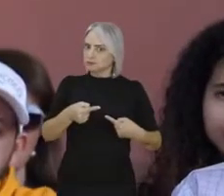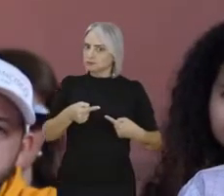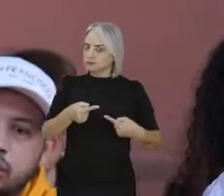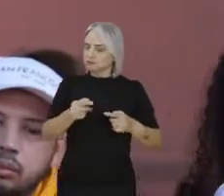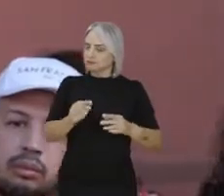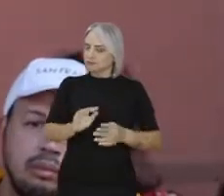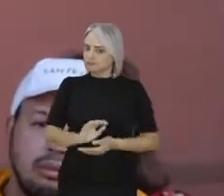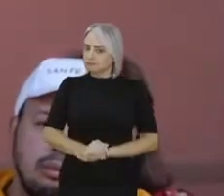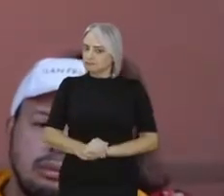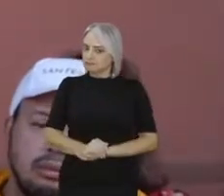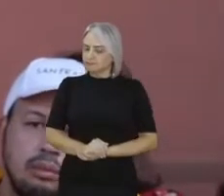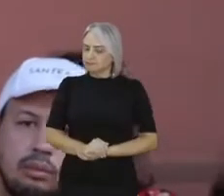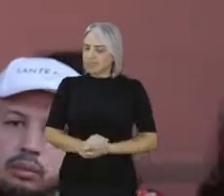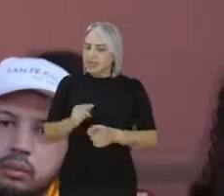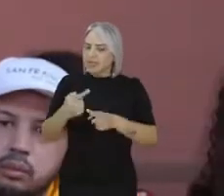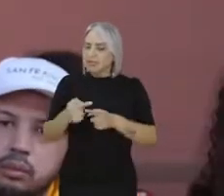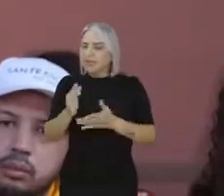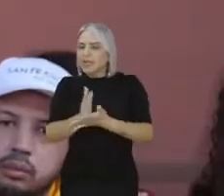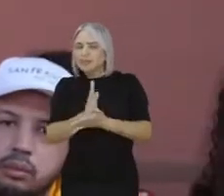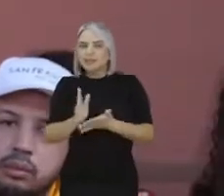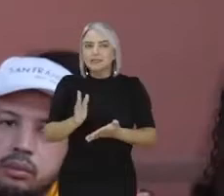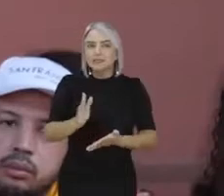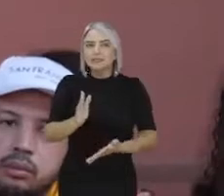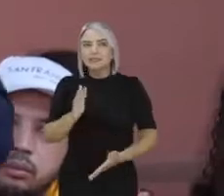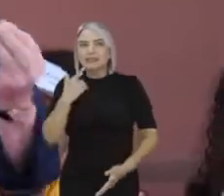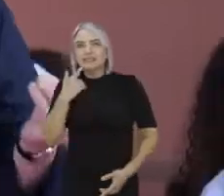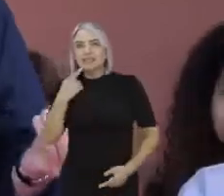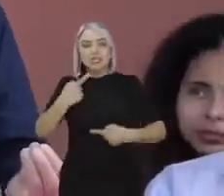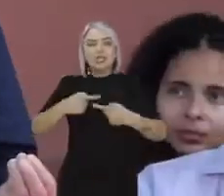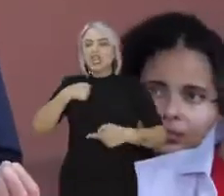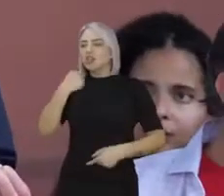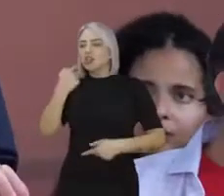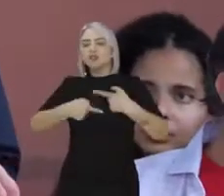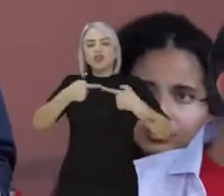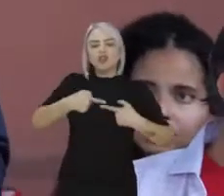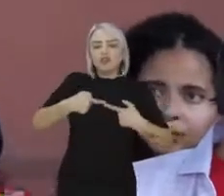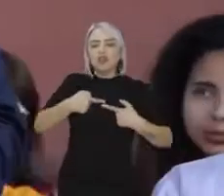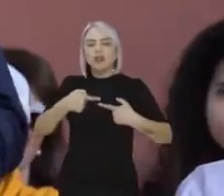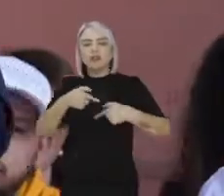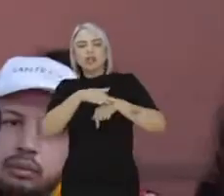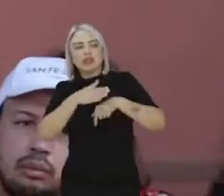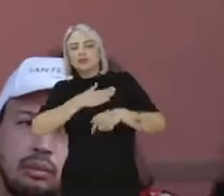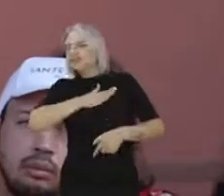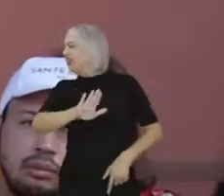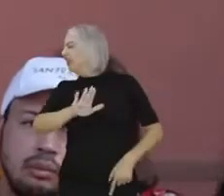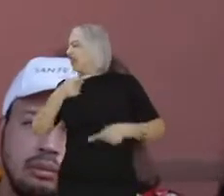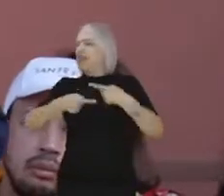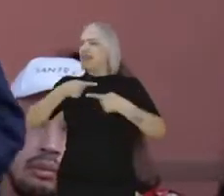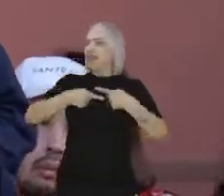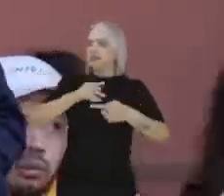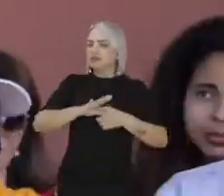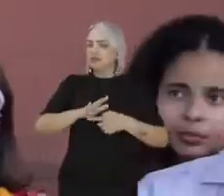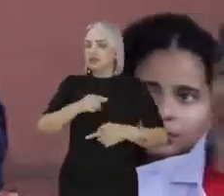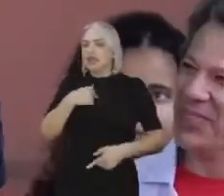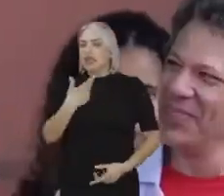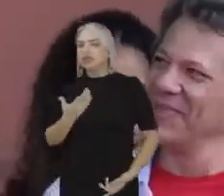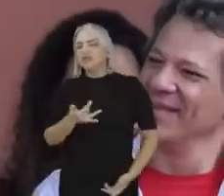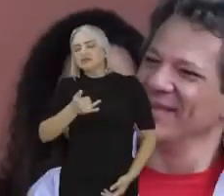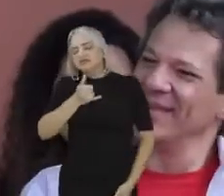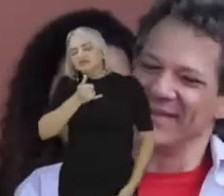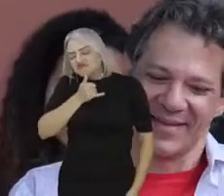Porque muitas vezes a gente não discute, a gente não quer discutir, a gente está desanimado, a gente